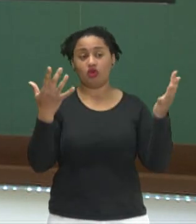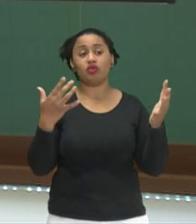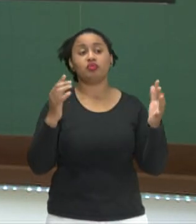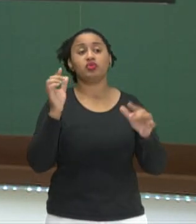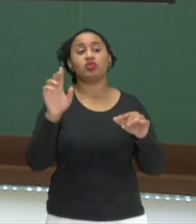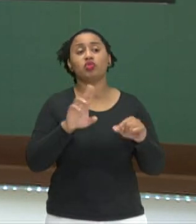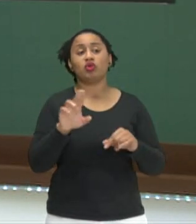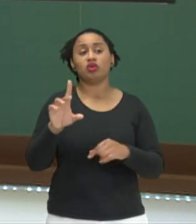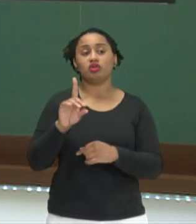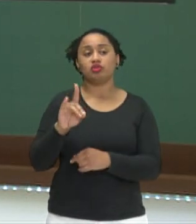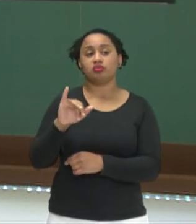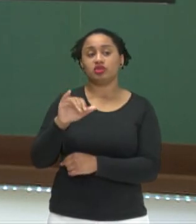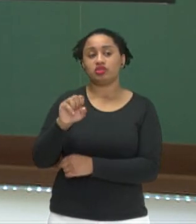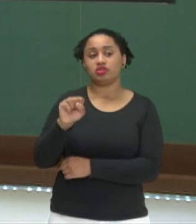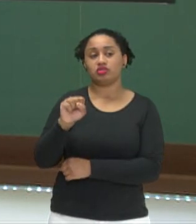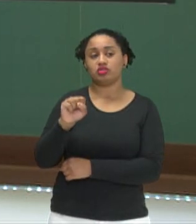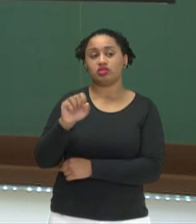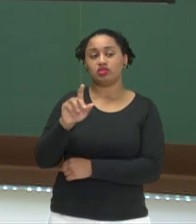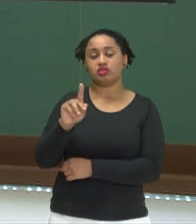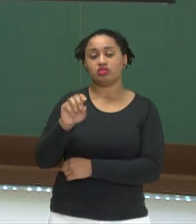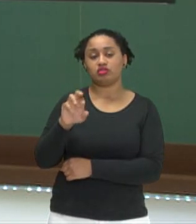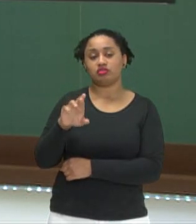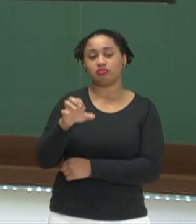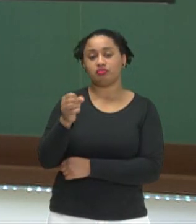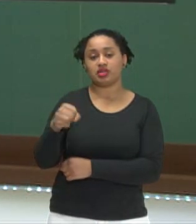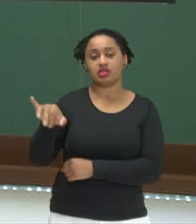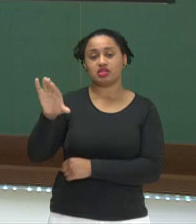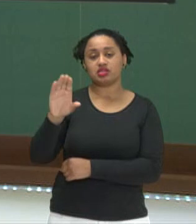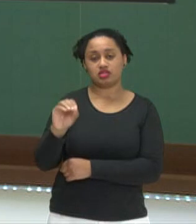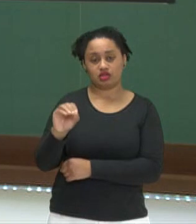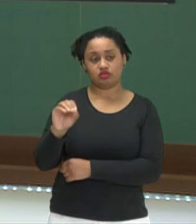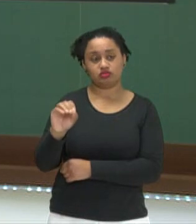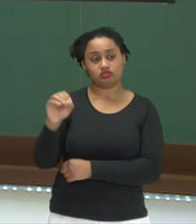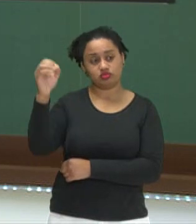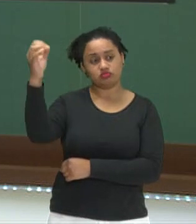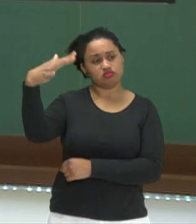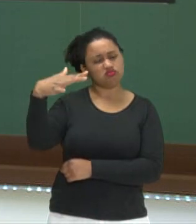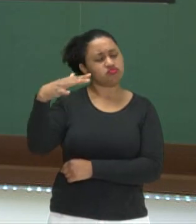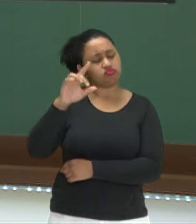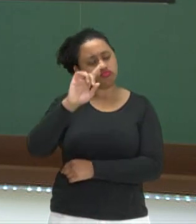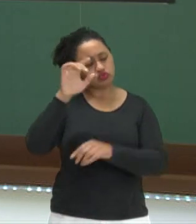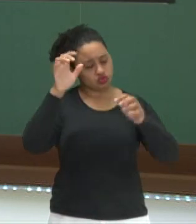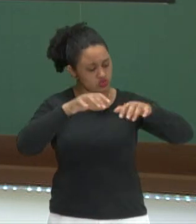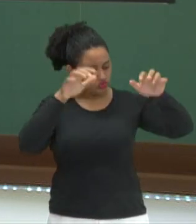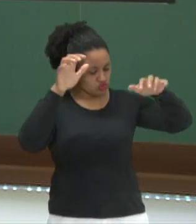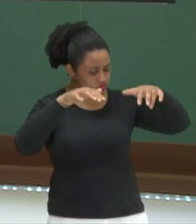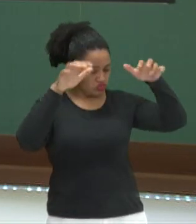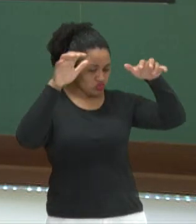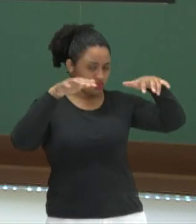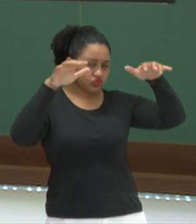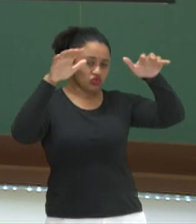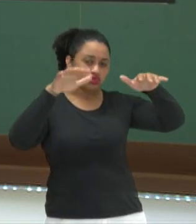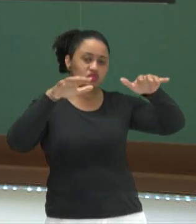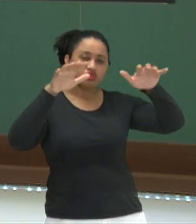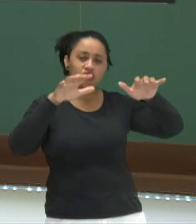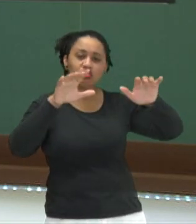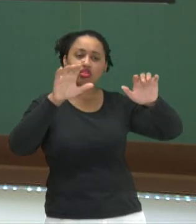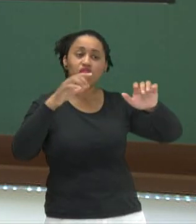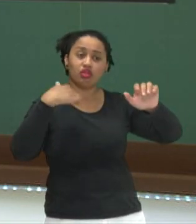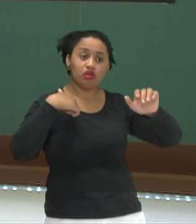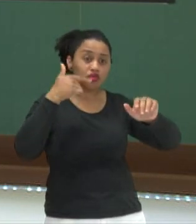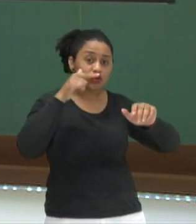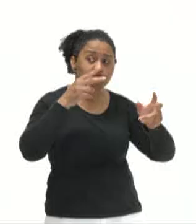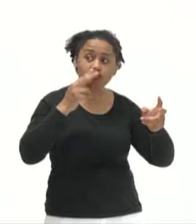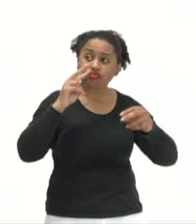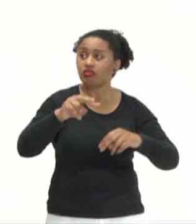de dispersão da luz, e a gente sempre vê, normalmente mais em final de chuva a gente vai vendo, ou quando a chuva está bem rala, a gente